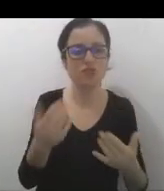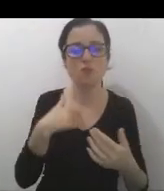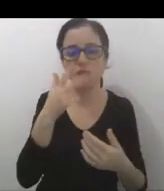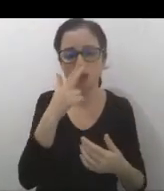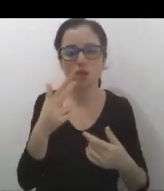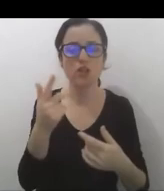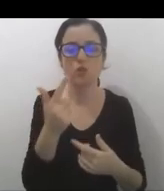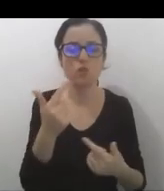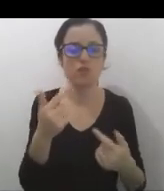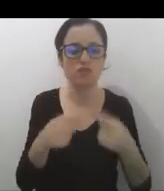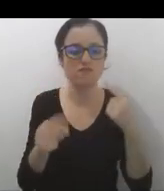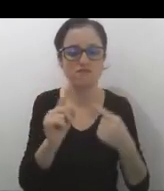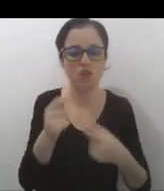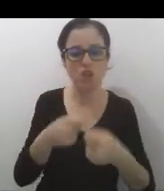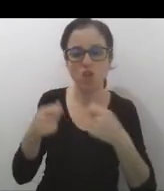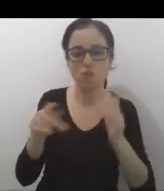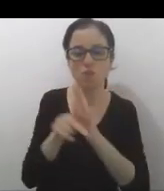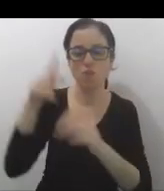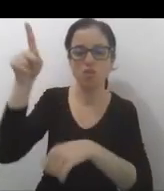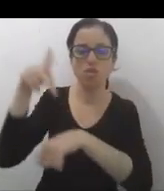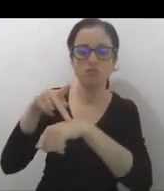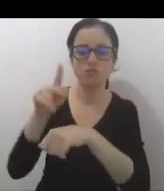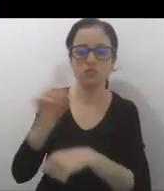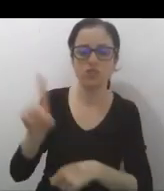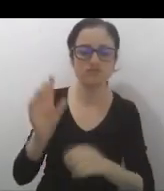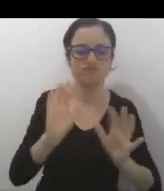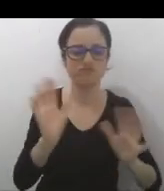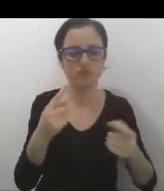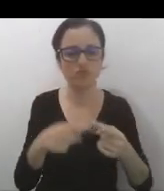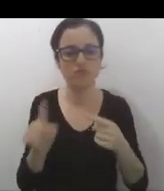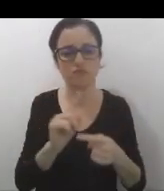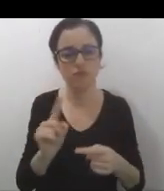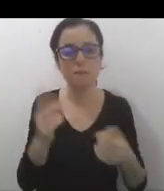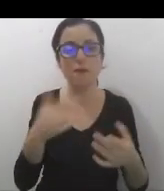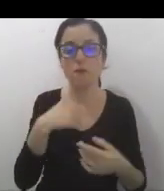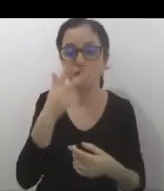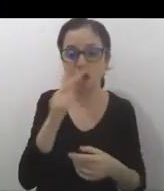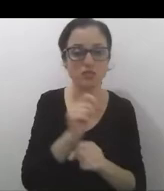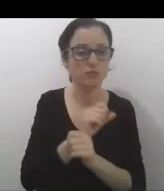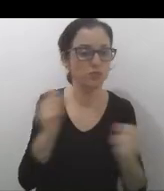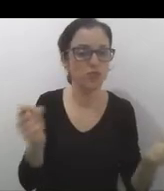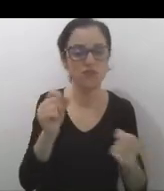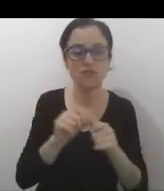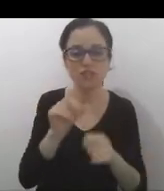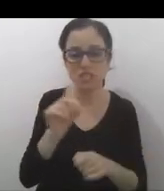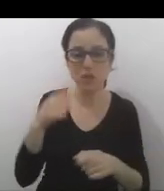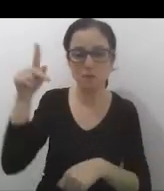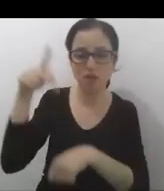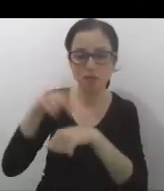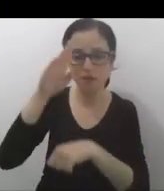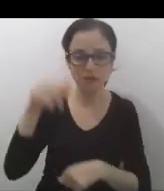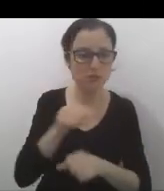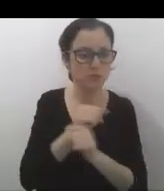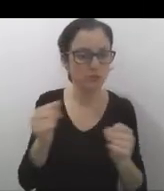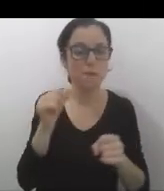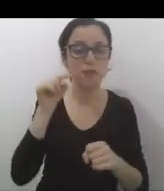fazer design estrangeiro no Brasil. Mais que isso, eu acho que é impossível. Você não pode fazer, porque você não tem os materiais, você não tem nem o